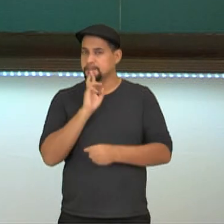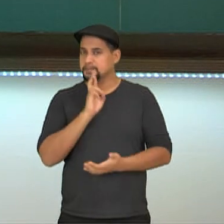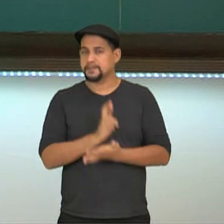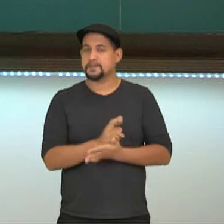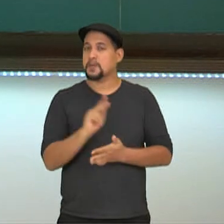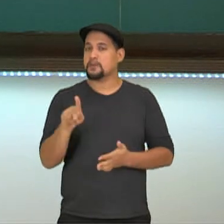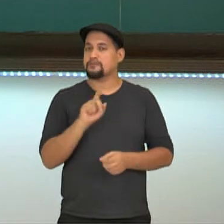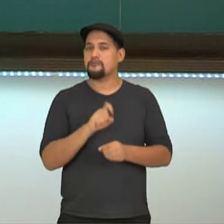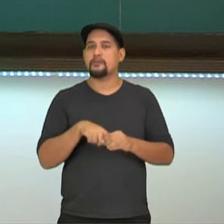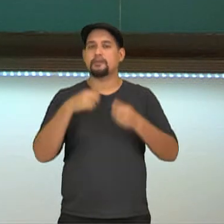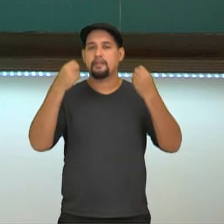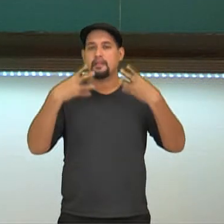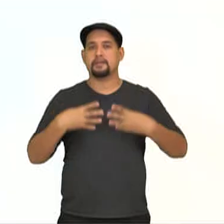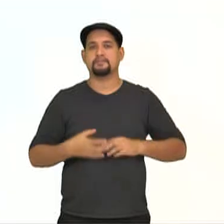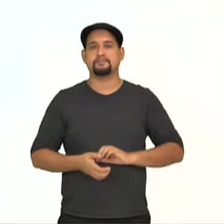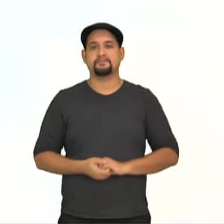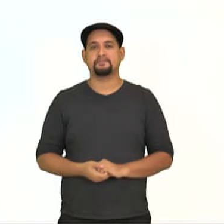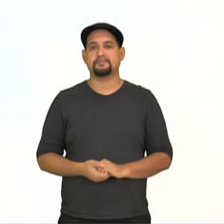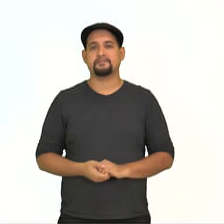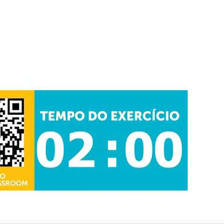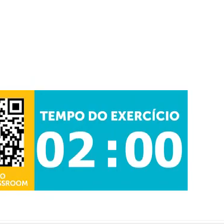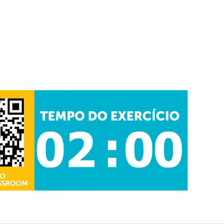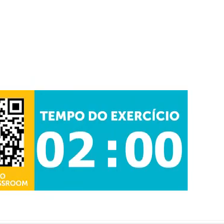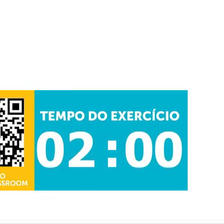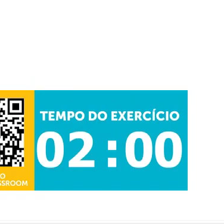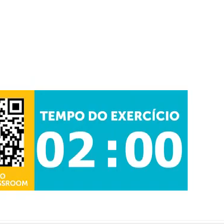responder, o professor já volta para explicar. Valeu!